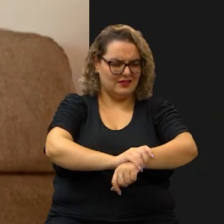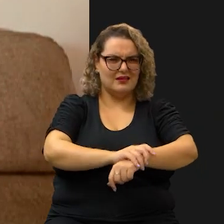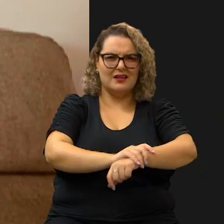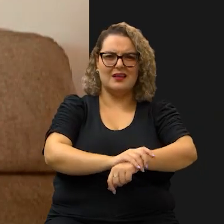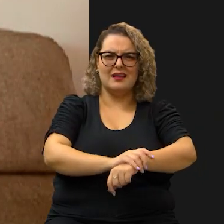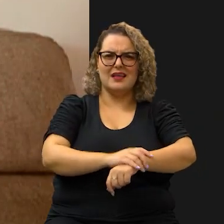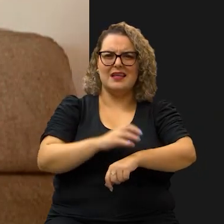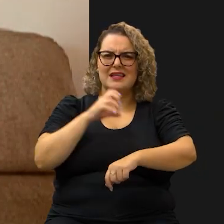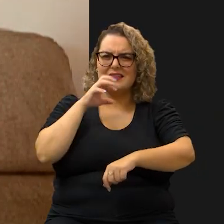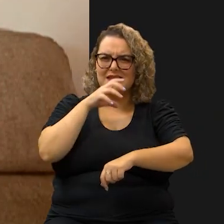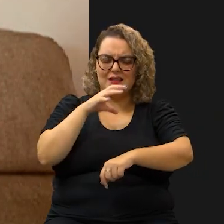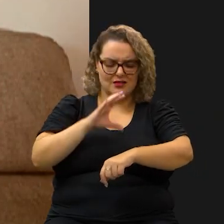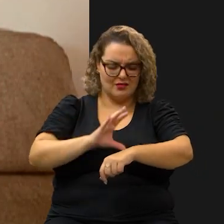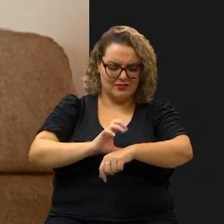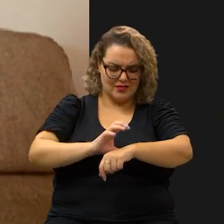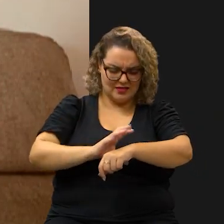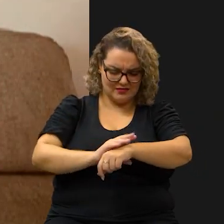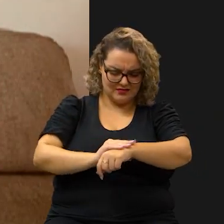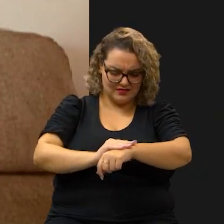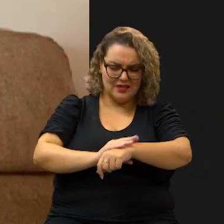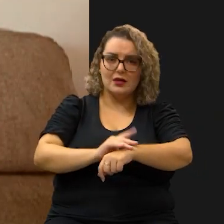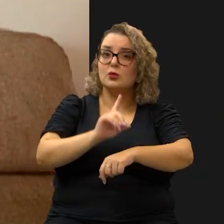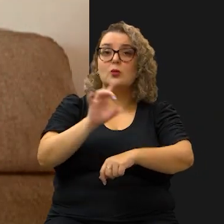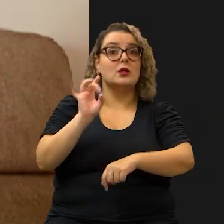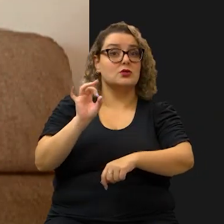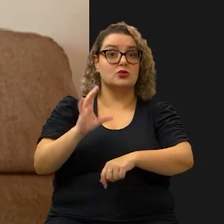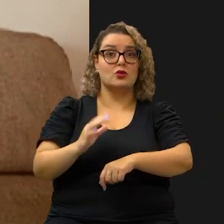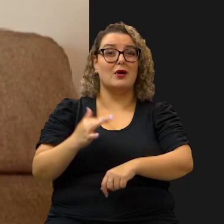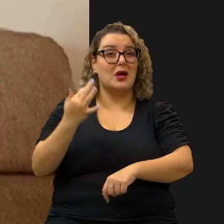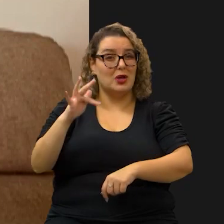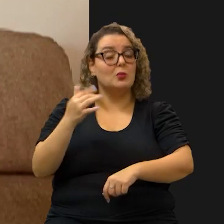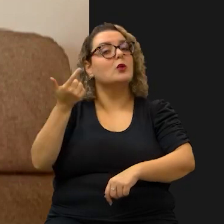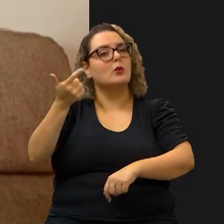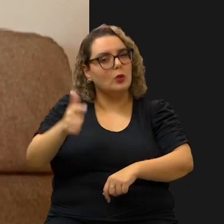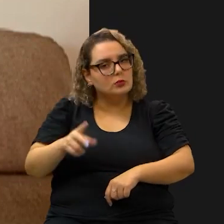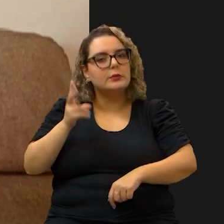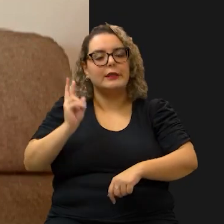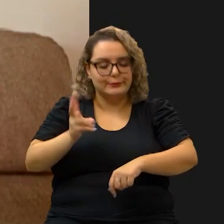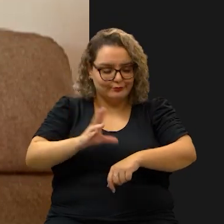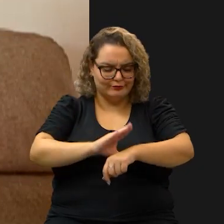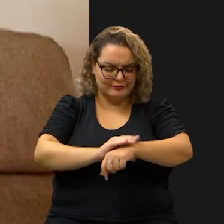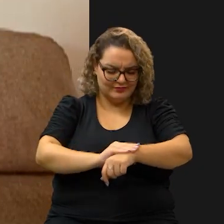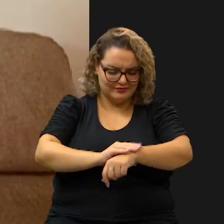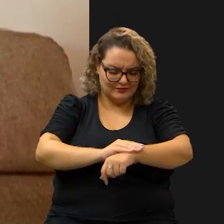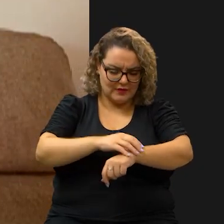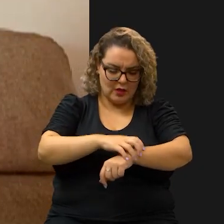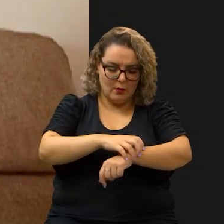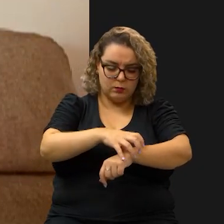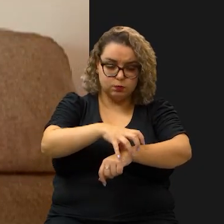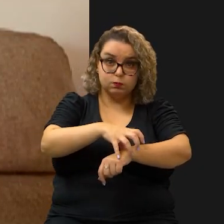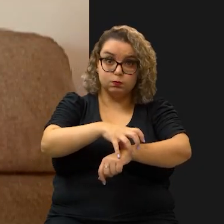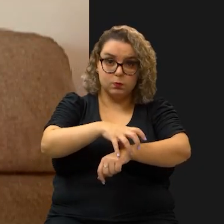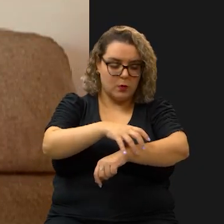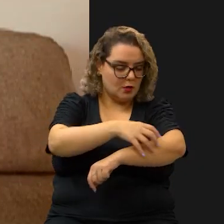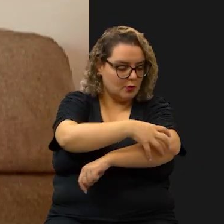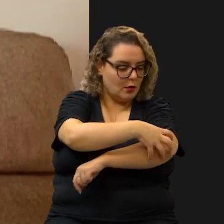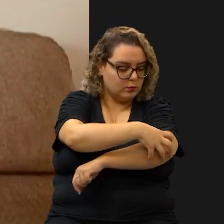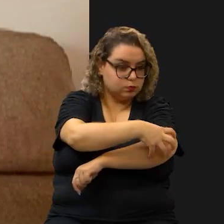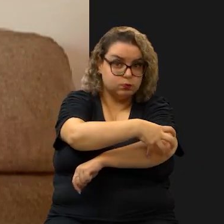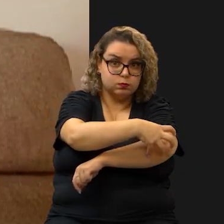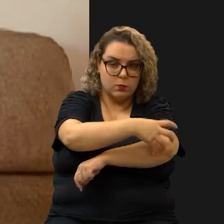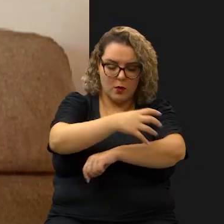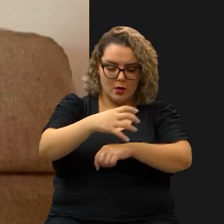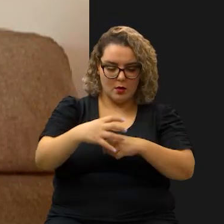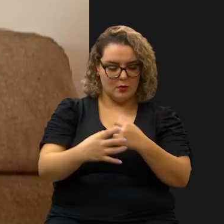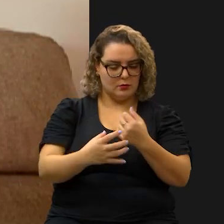quente, fofo. Eu sempre falo que, né, não é só ter a dor, é uma dor persistente e uma dor com aumento de volume